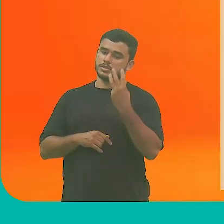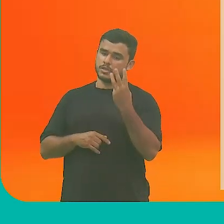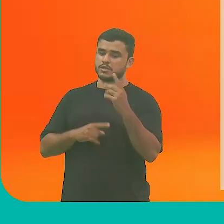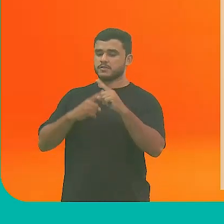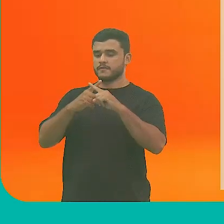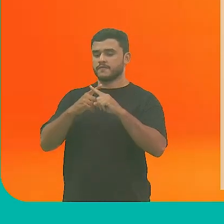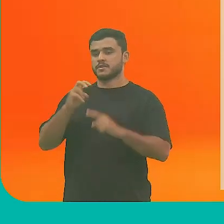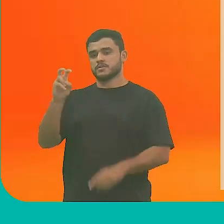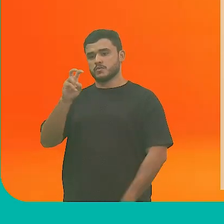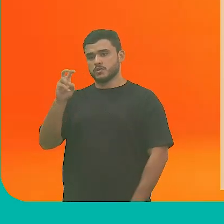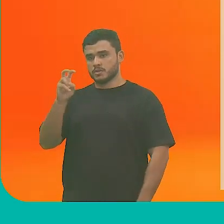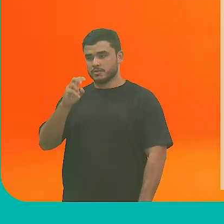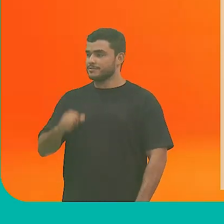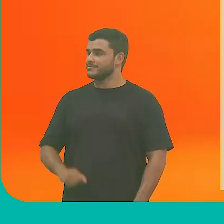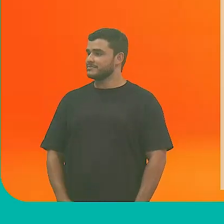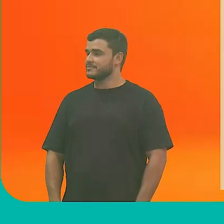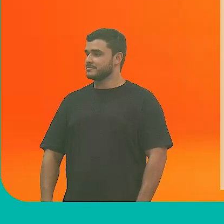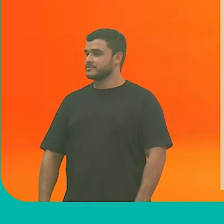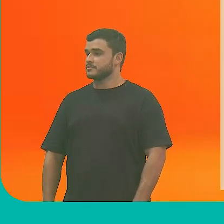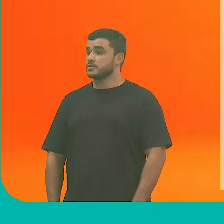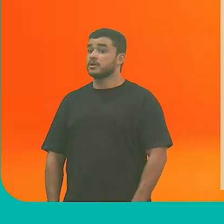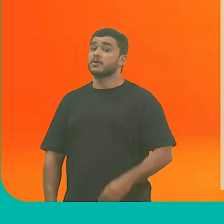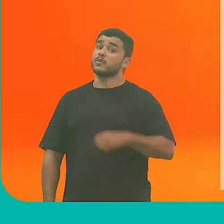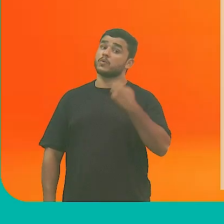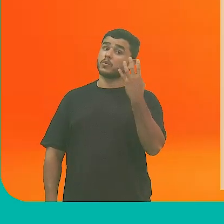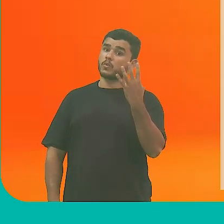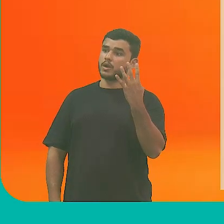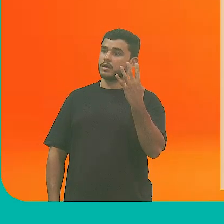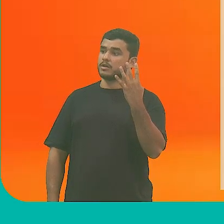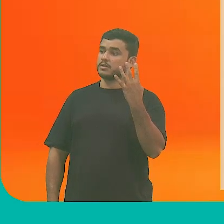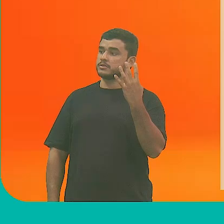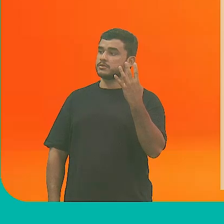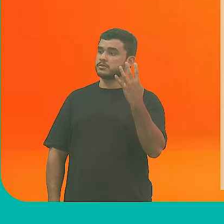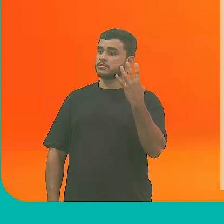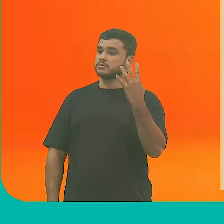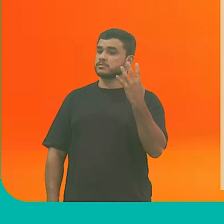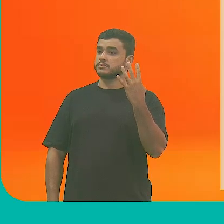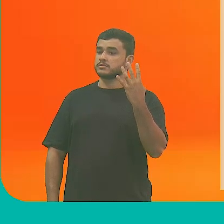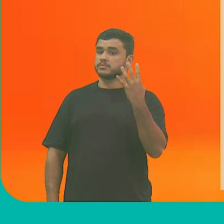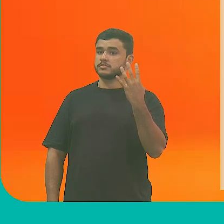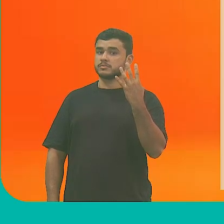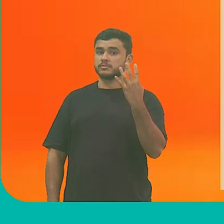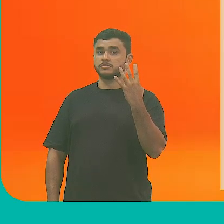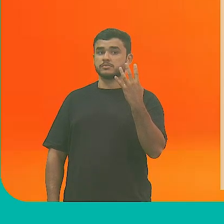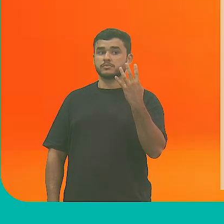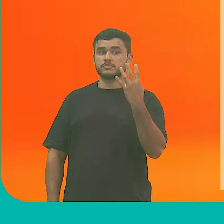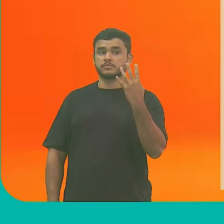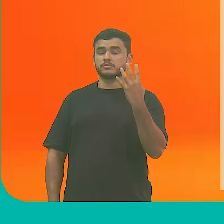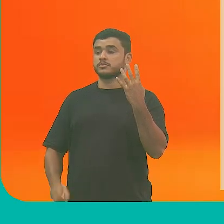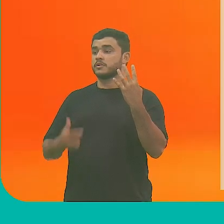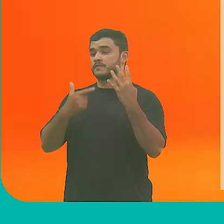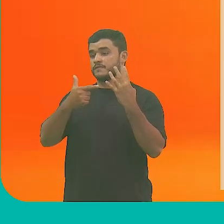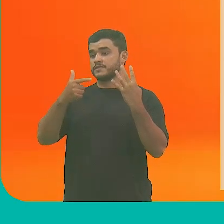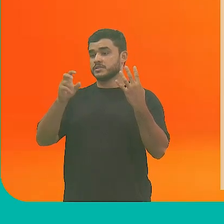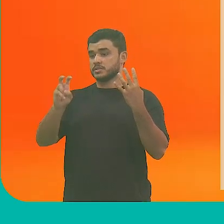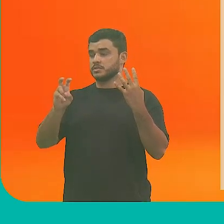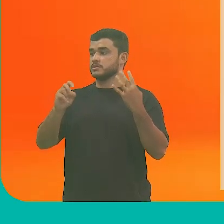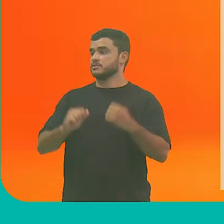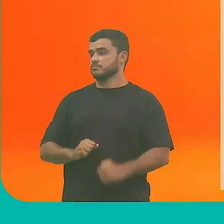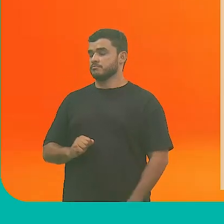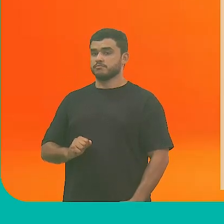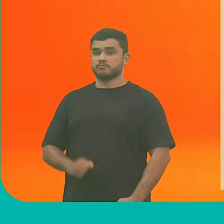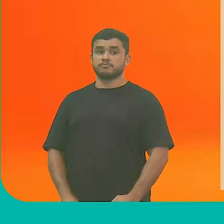vezes 55. 4 viagens são quantos motoristas? 4 vezes 25.